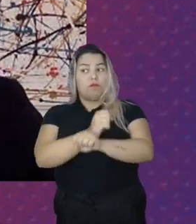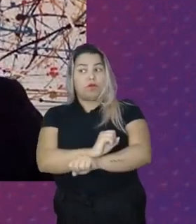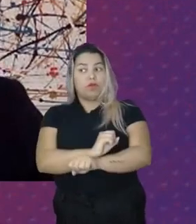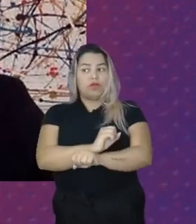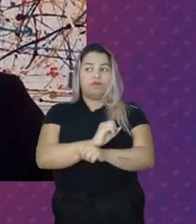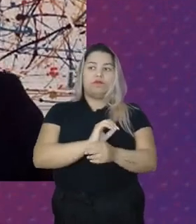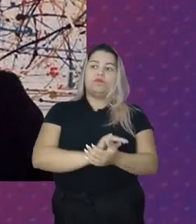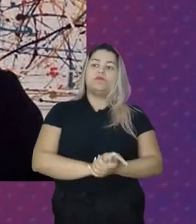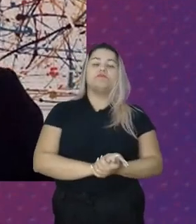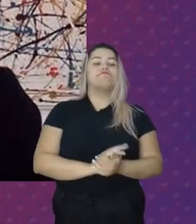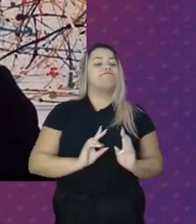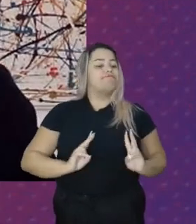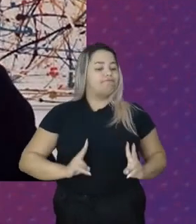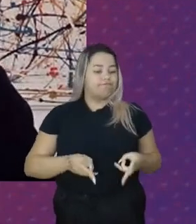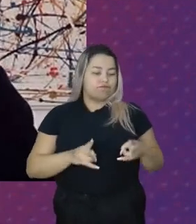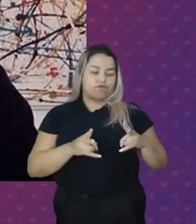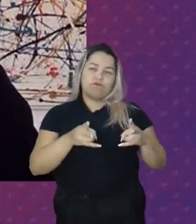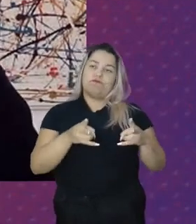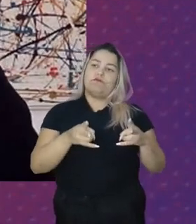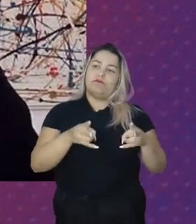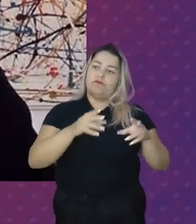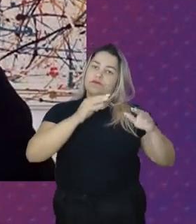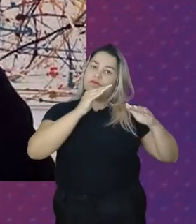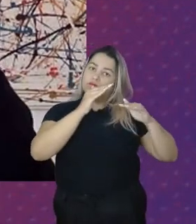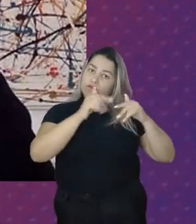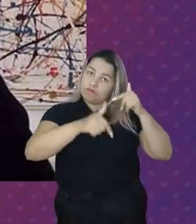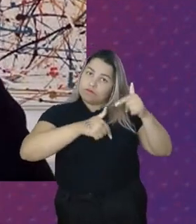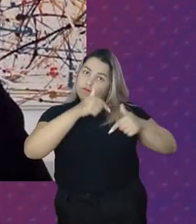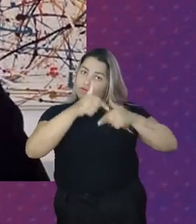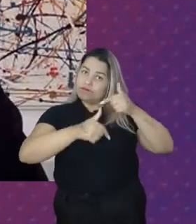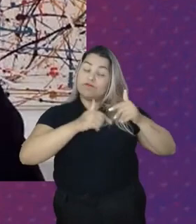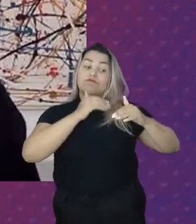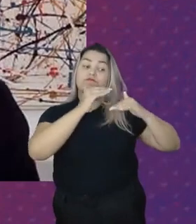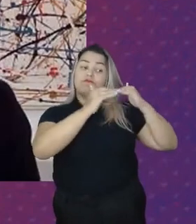ele continua sendo desempenhado